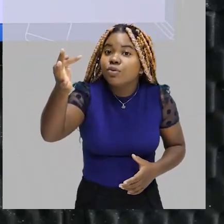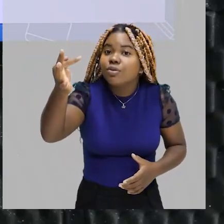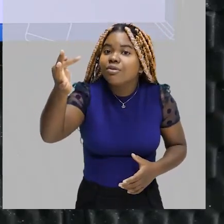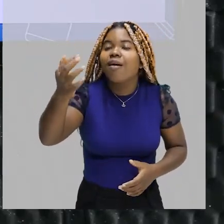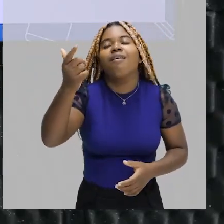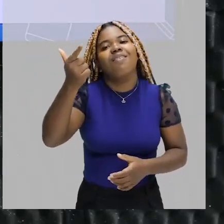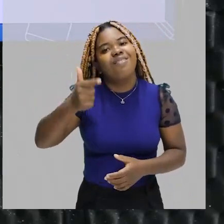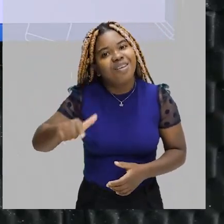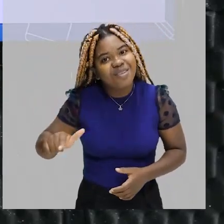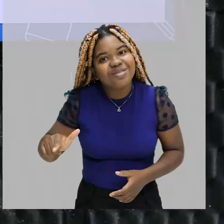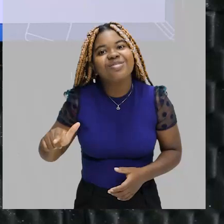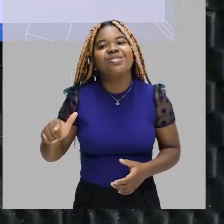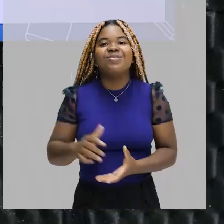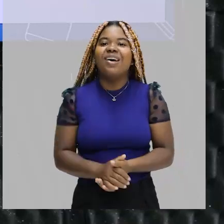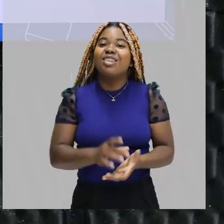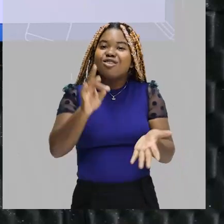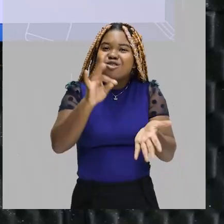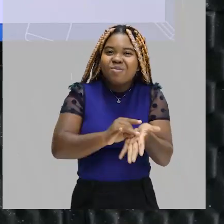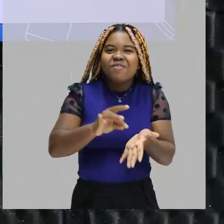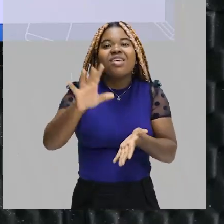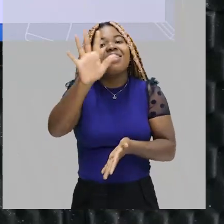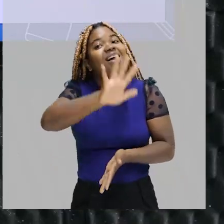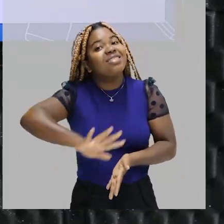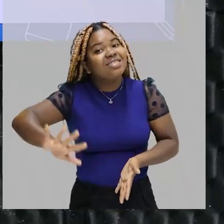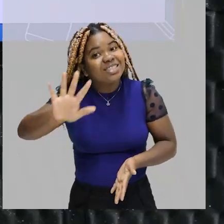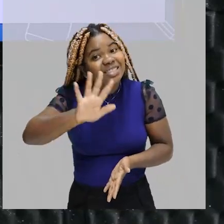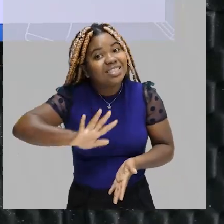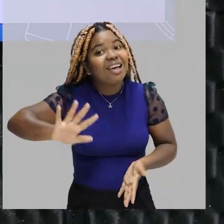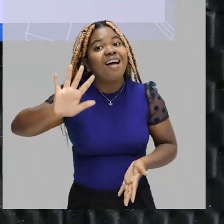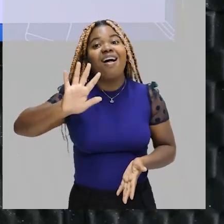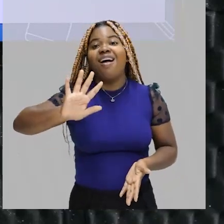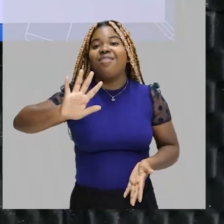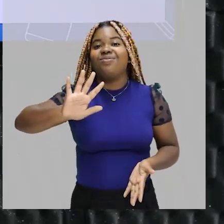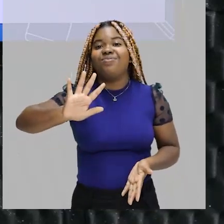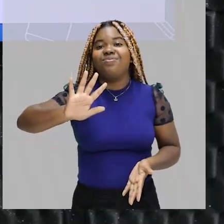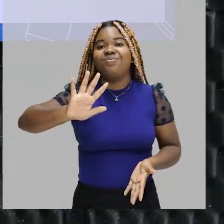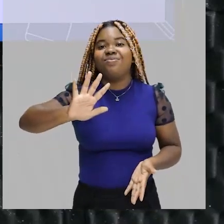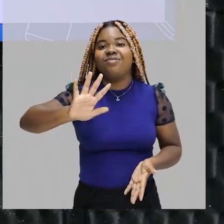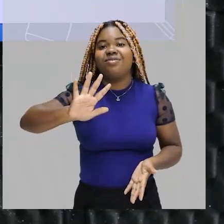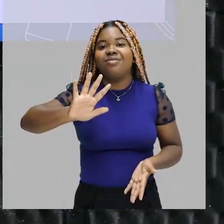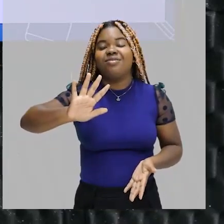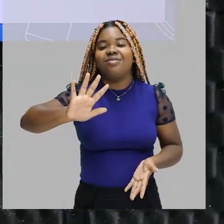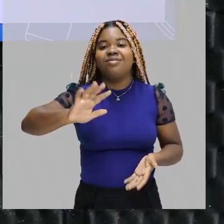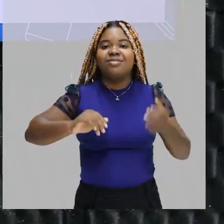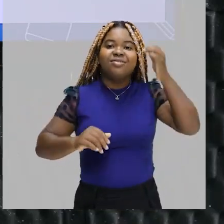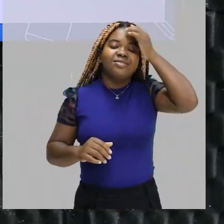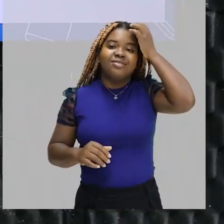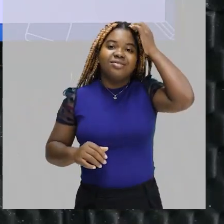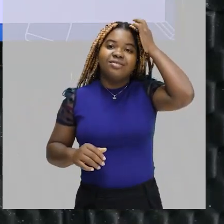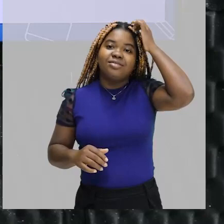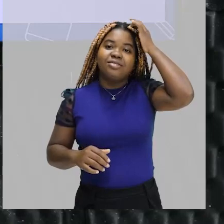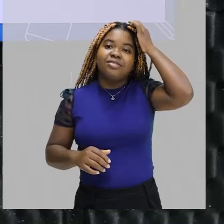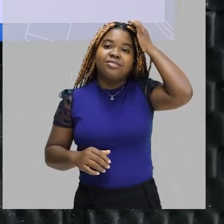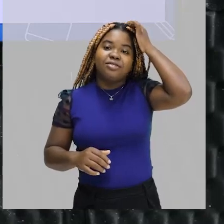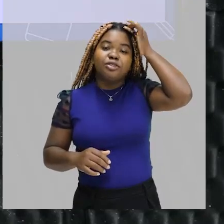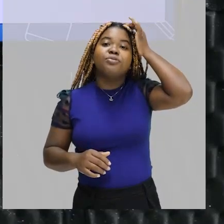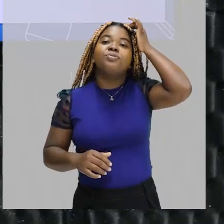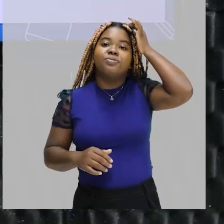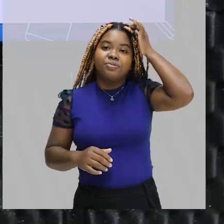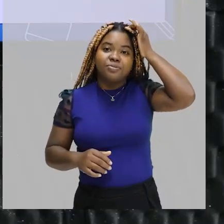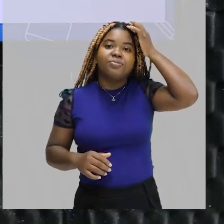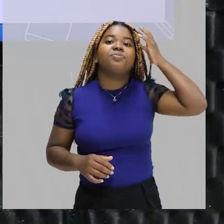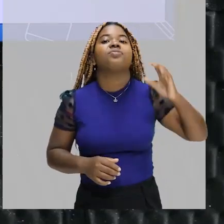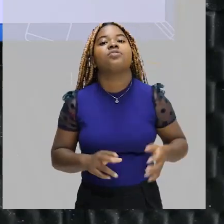nascendo no leste, porque isso faz uma referência, faz uma relação com um fato, com uma